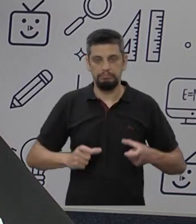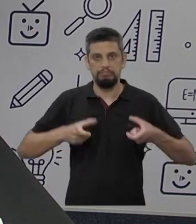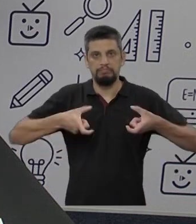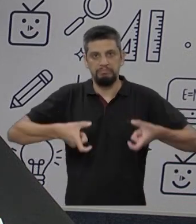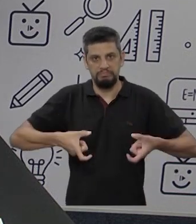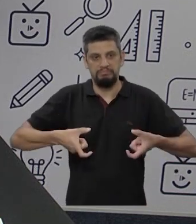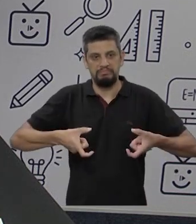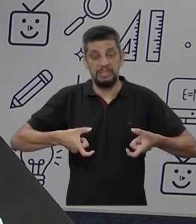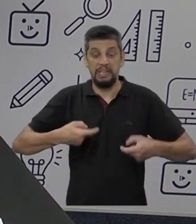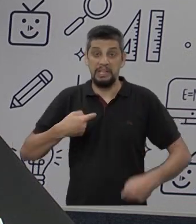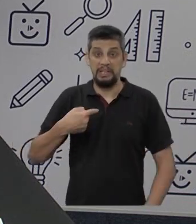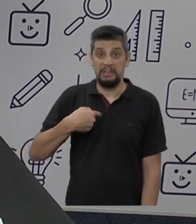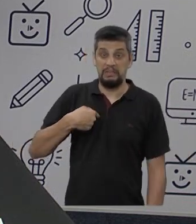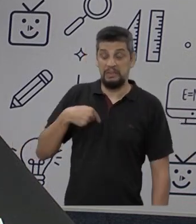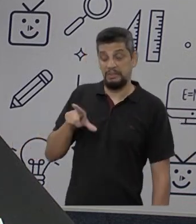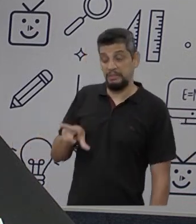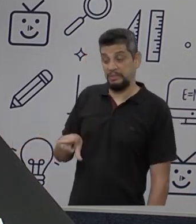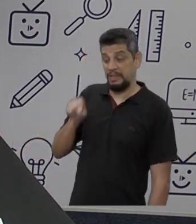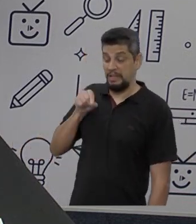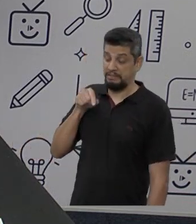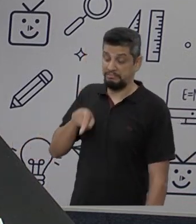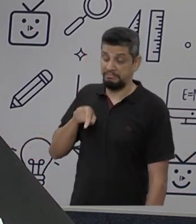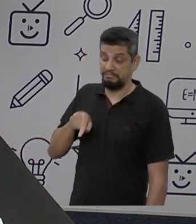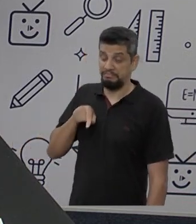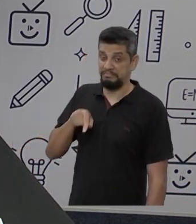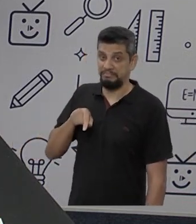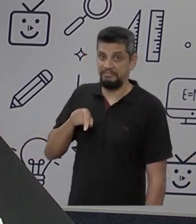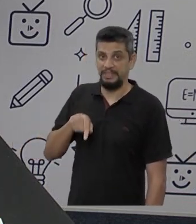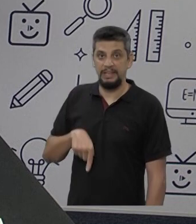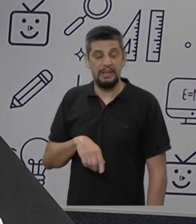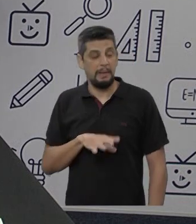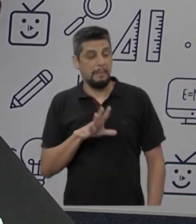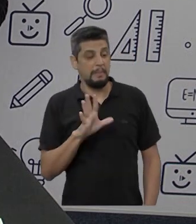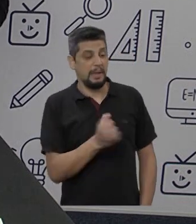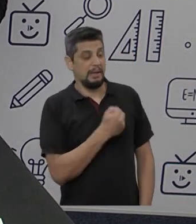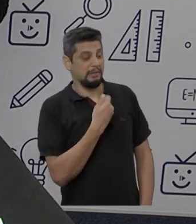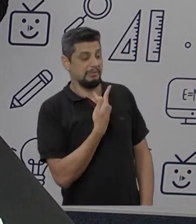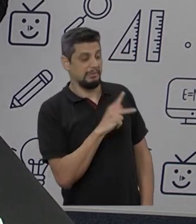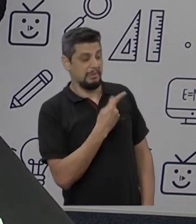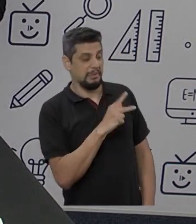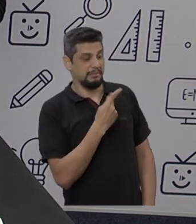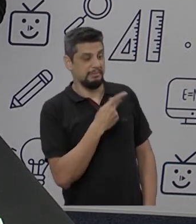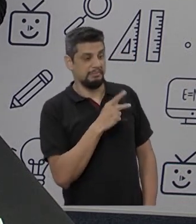fichas. Eu vou escolher essa daqui. Tá bom. Pega a sua lá.